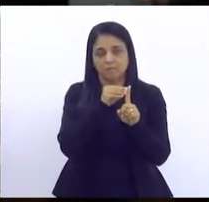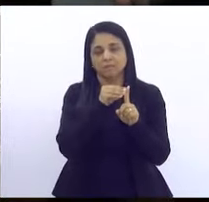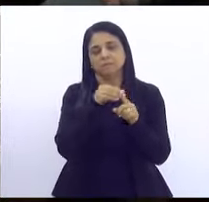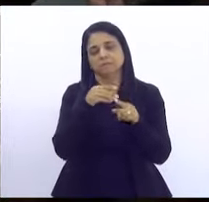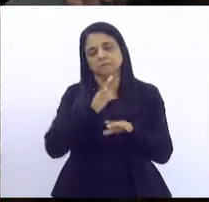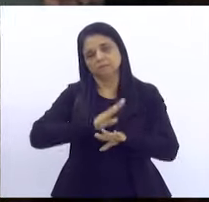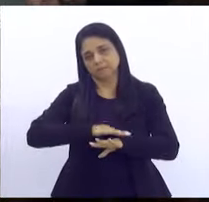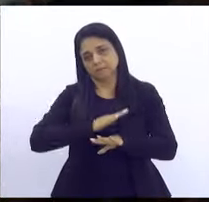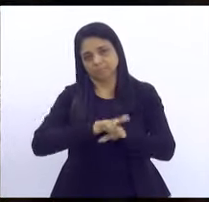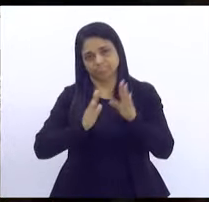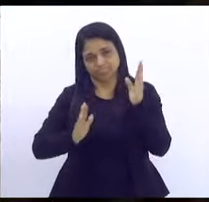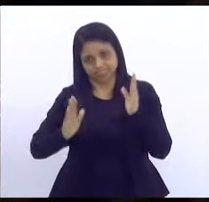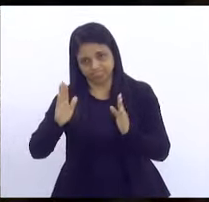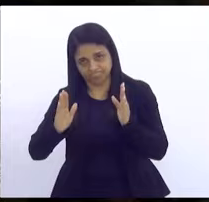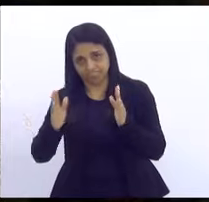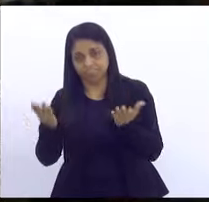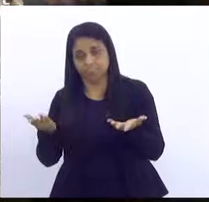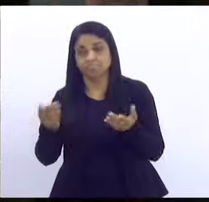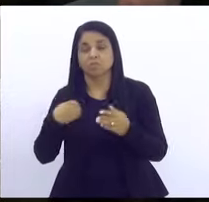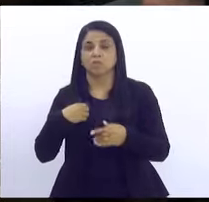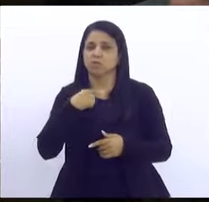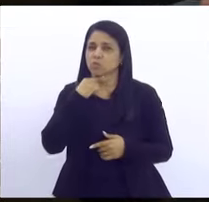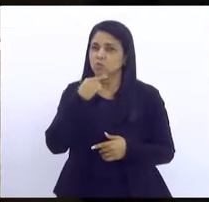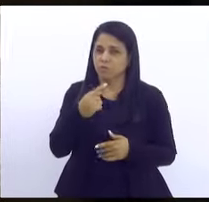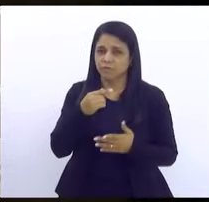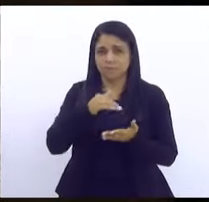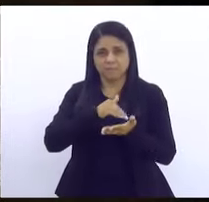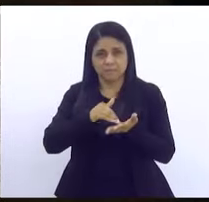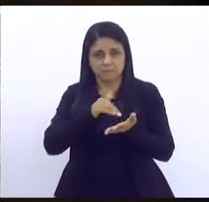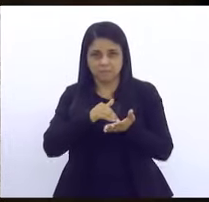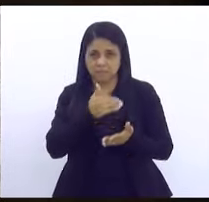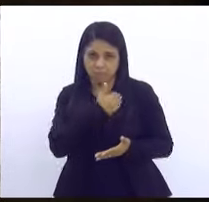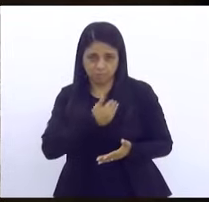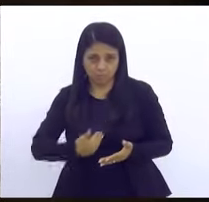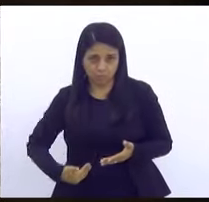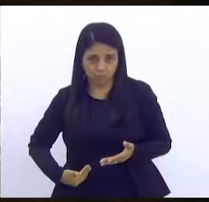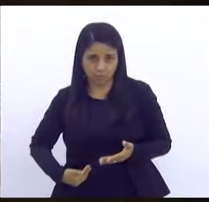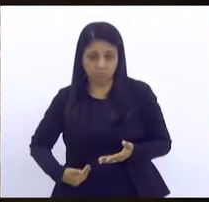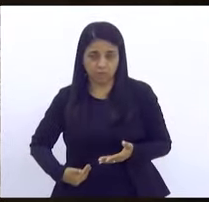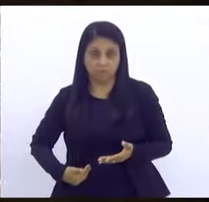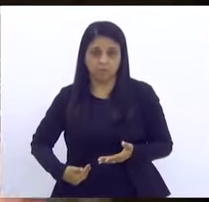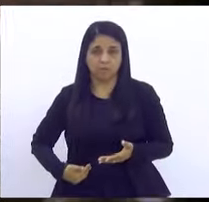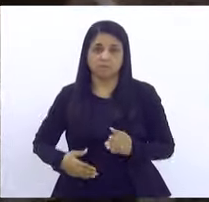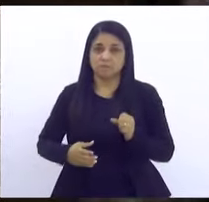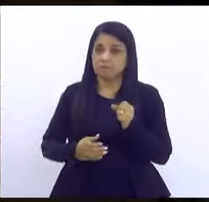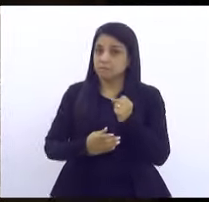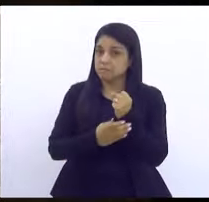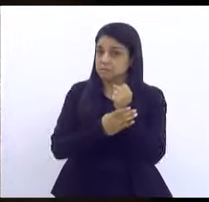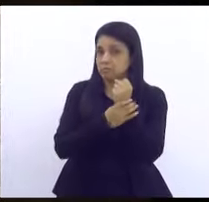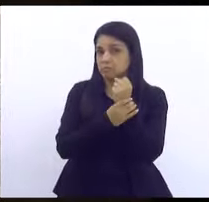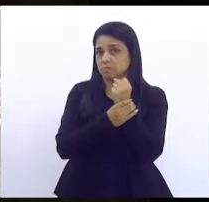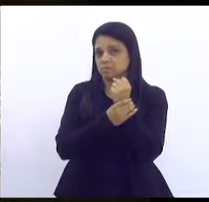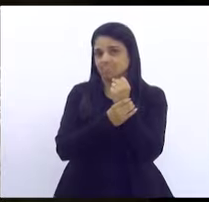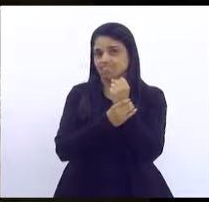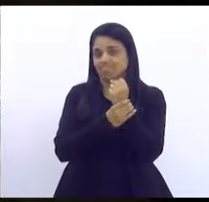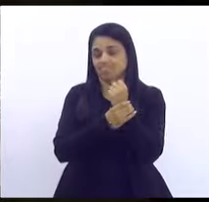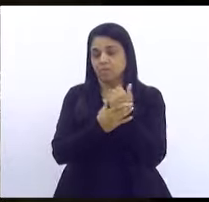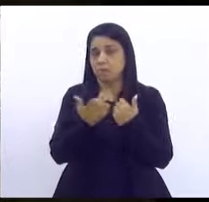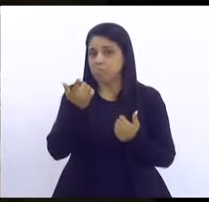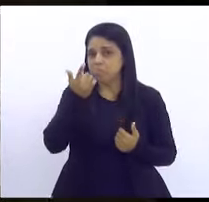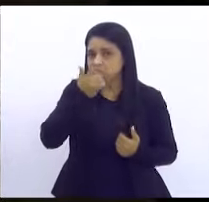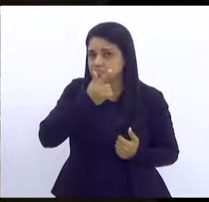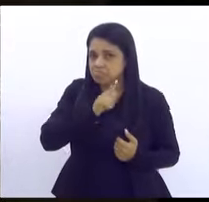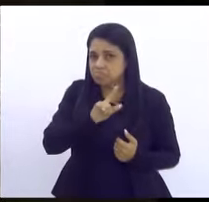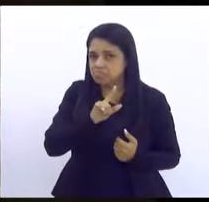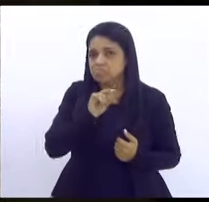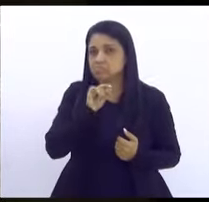nesse momento. Então, não tenho dúvidas que uma secretaria pública de segurança vai garantir, sim, que